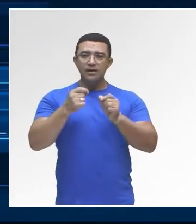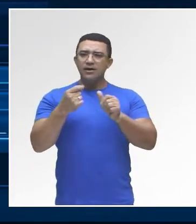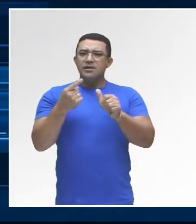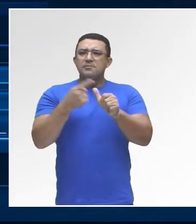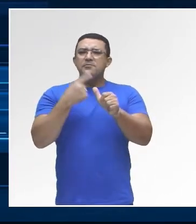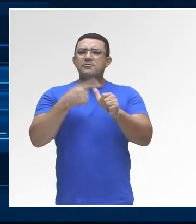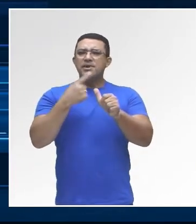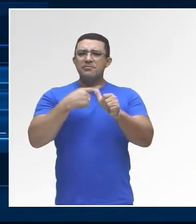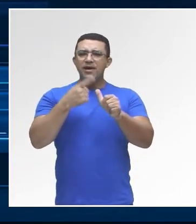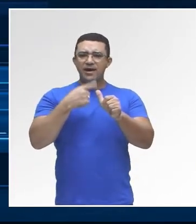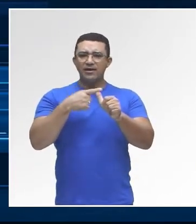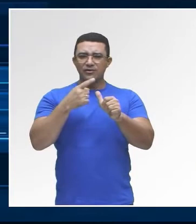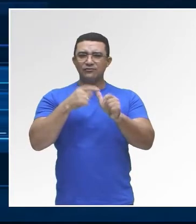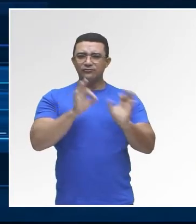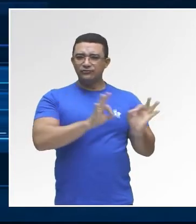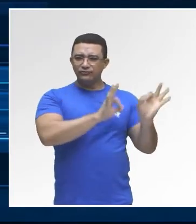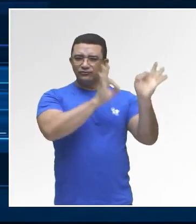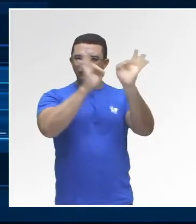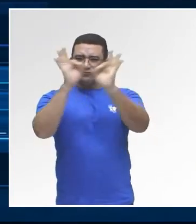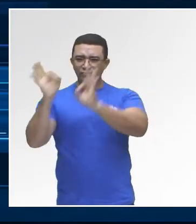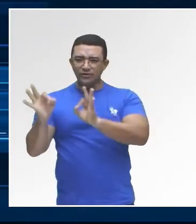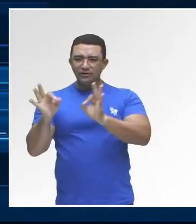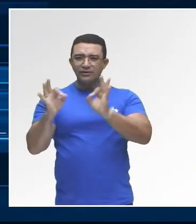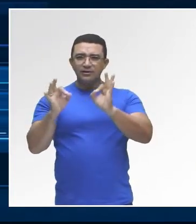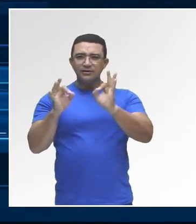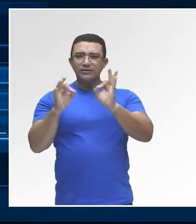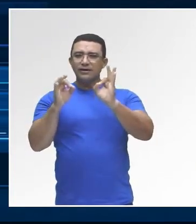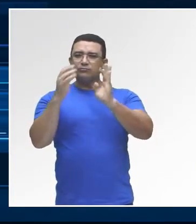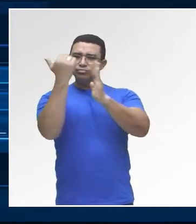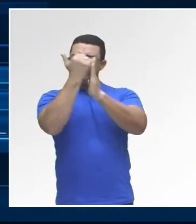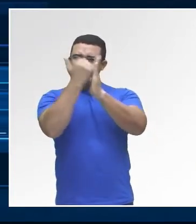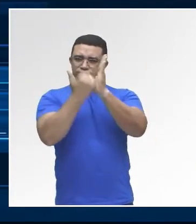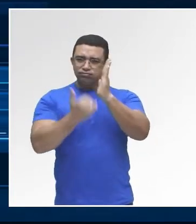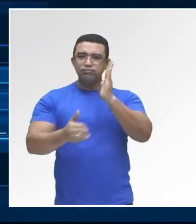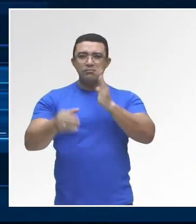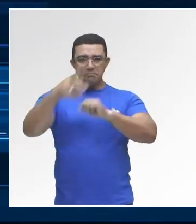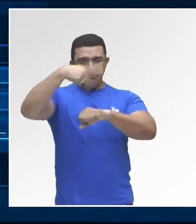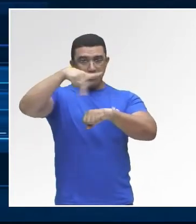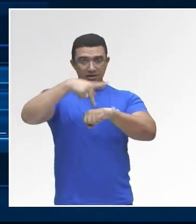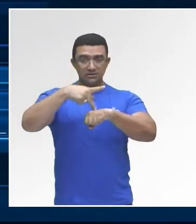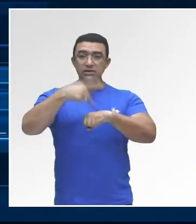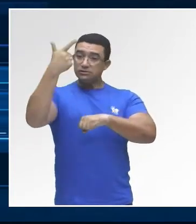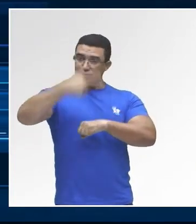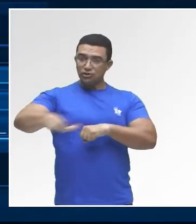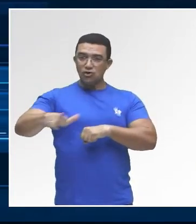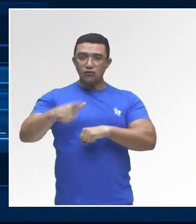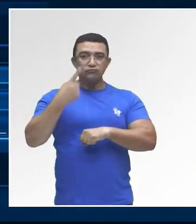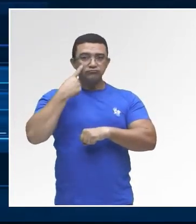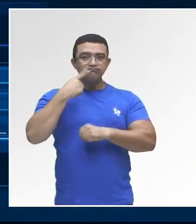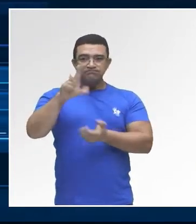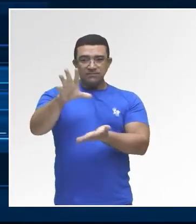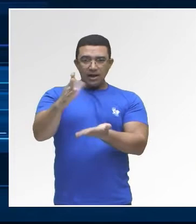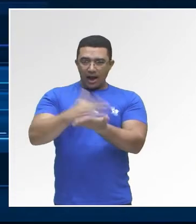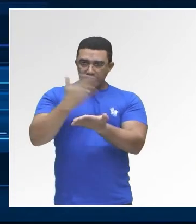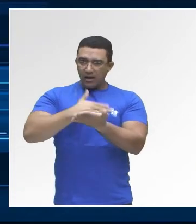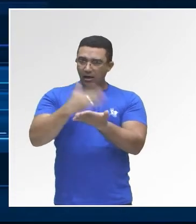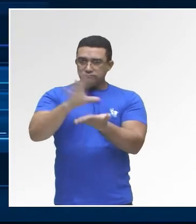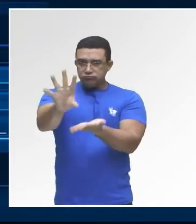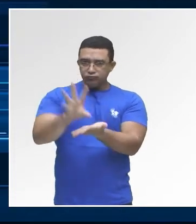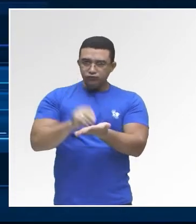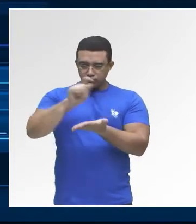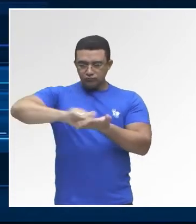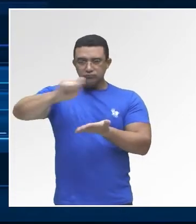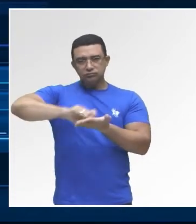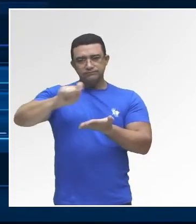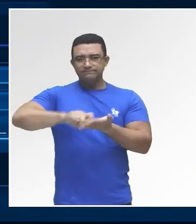com a lista dos países, né? Os países e as nacionalidades. Tudo bem? Então, pegue o caderno de vocês aí, com certeza vocês já